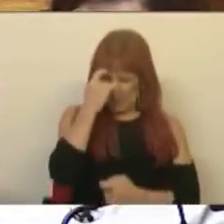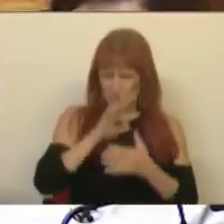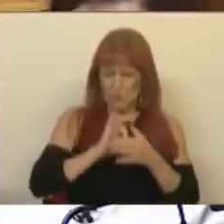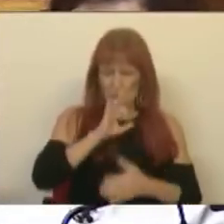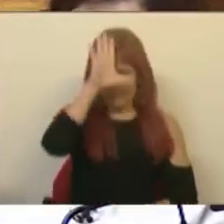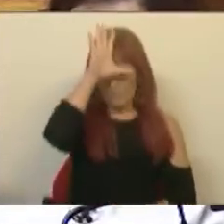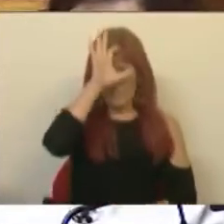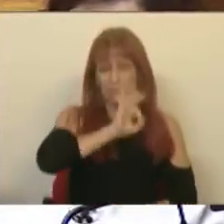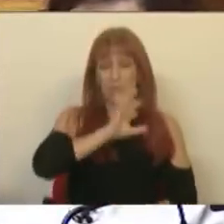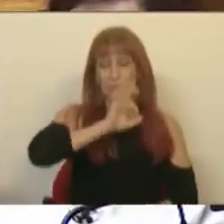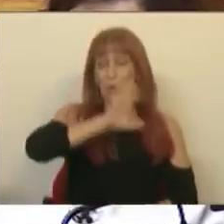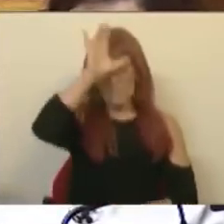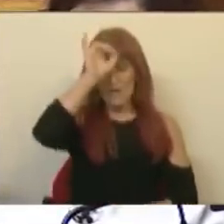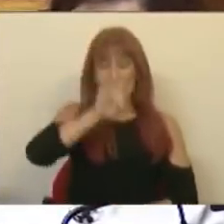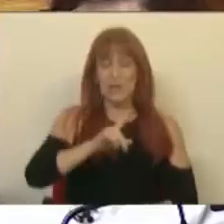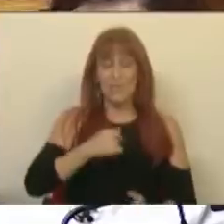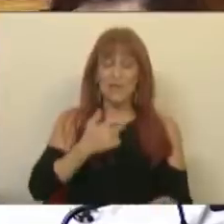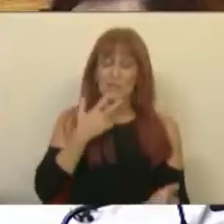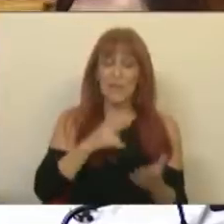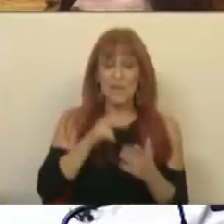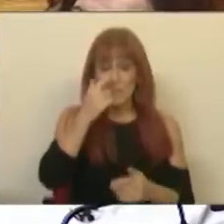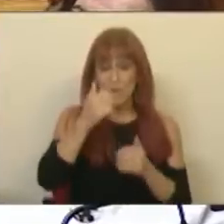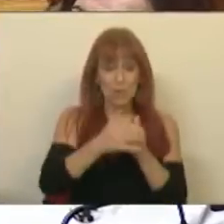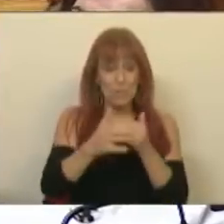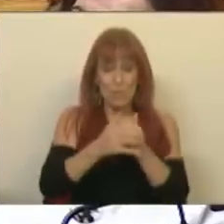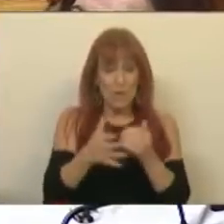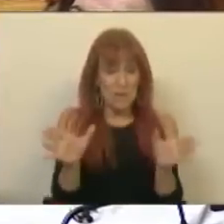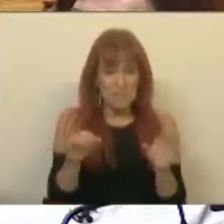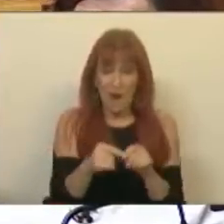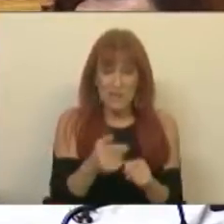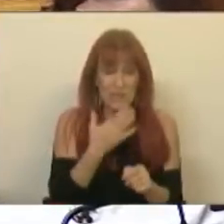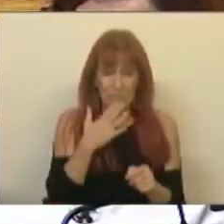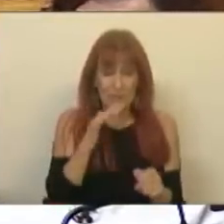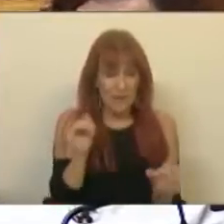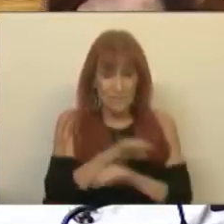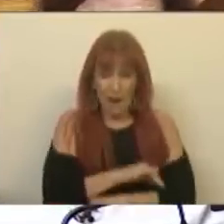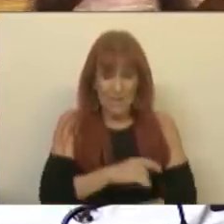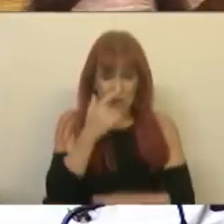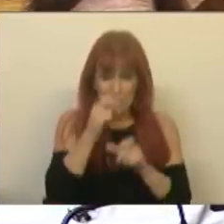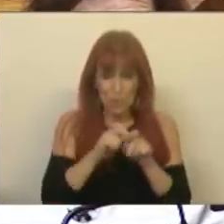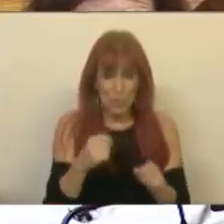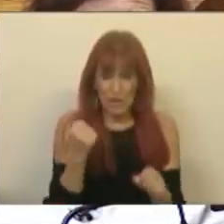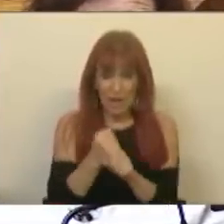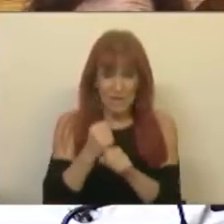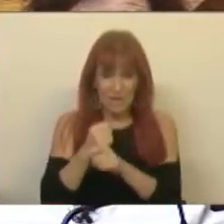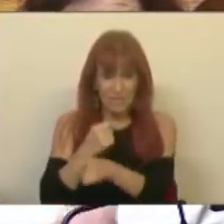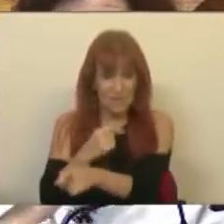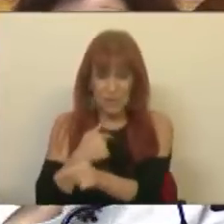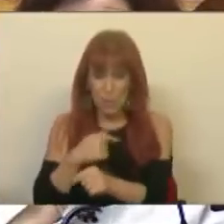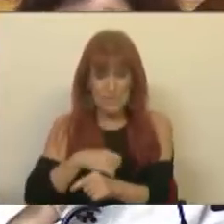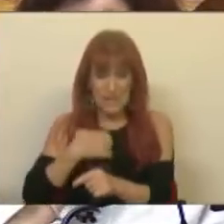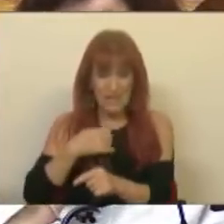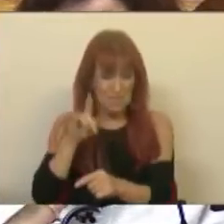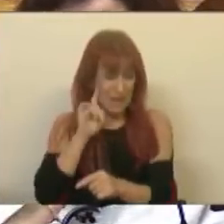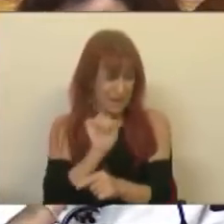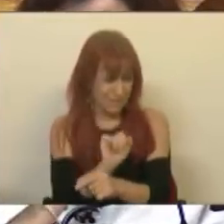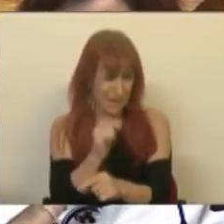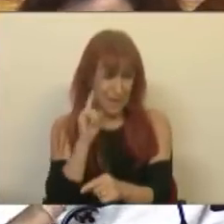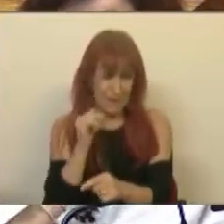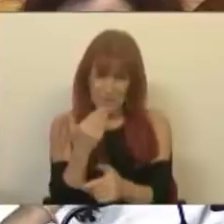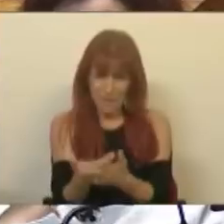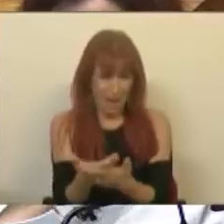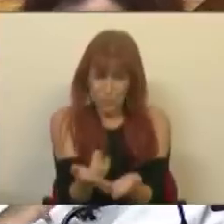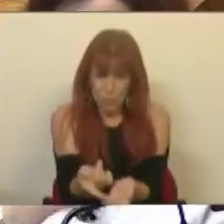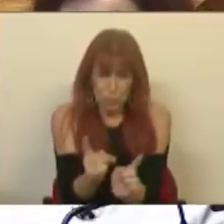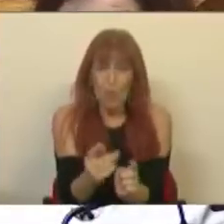primeiro ministro a verdade é esta temos os idosos cada vez mais dependentes uma população ativa que não sente que o seu mérito é a